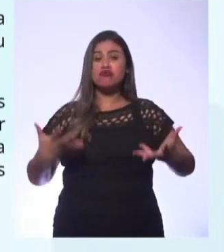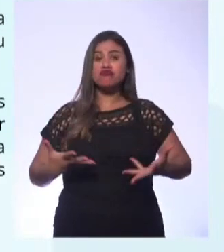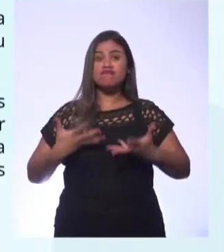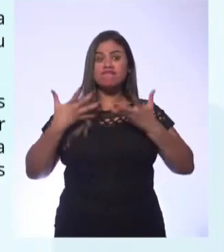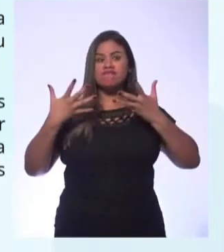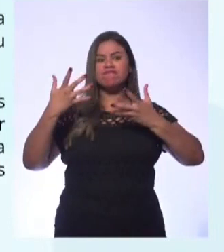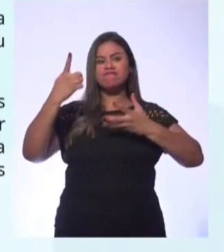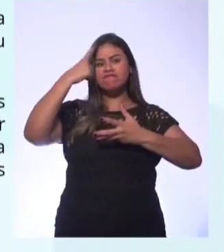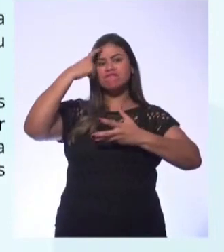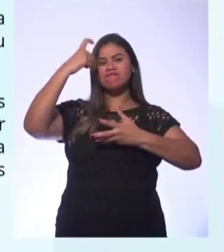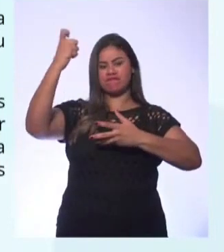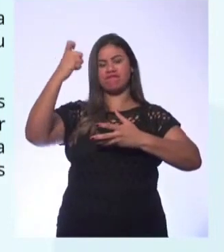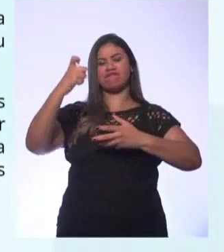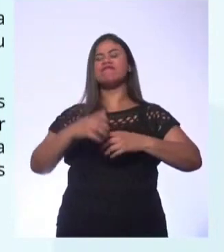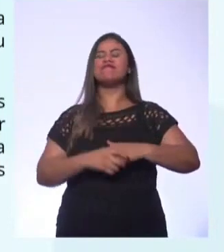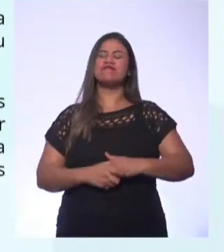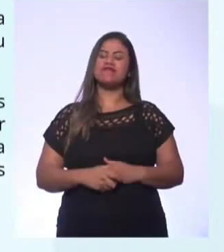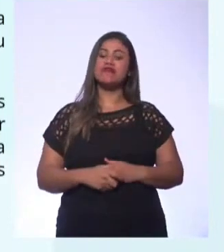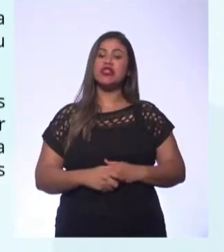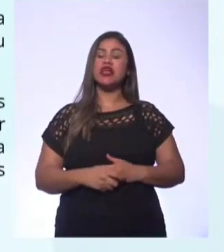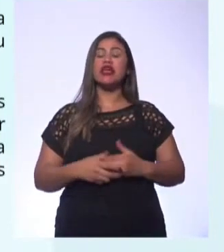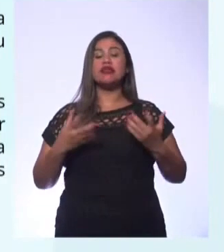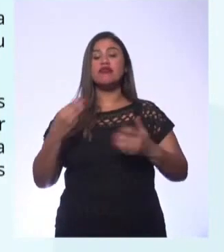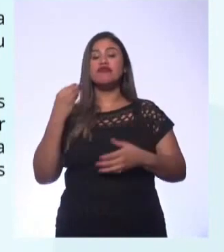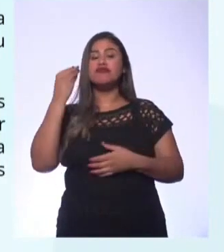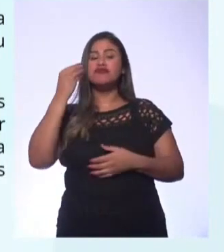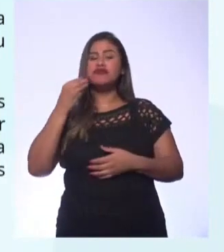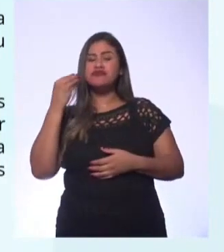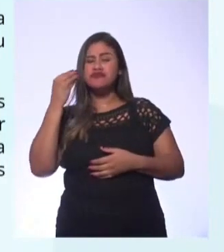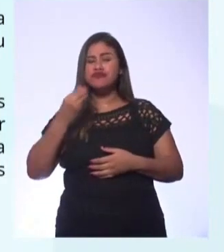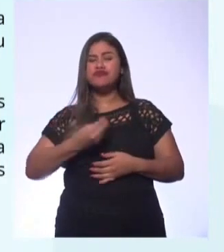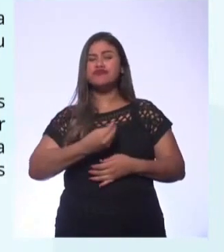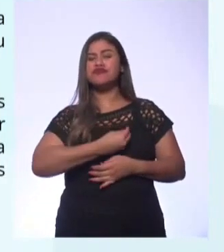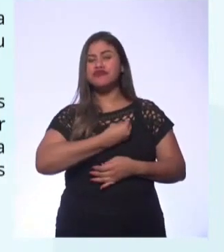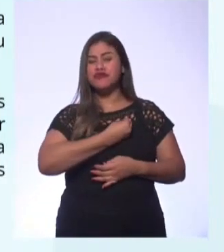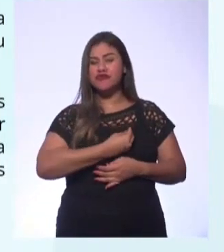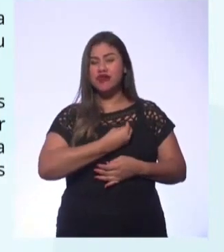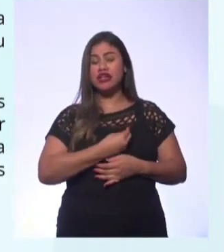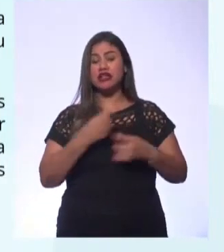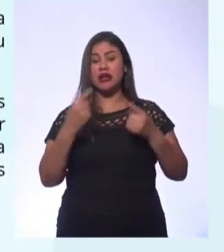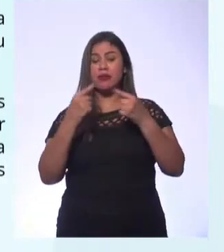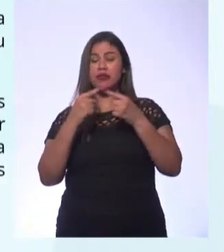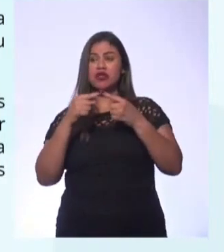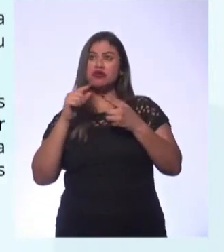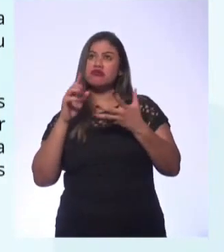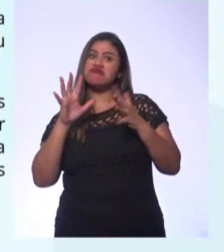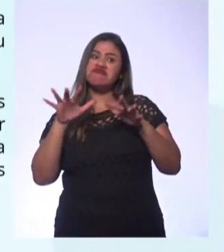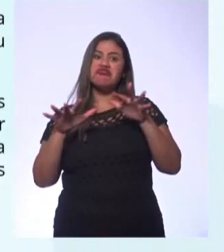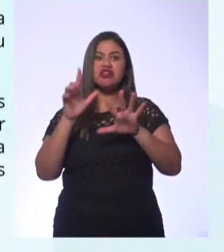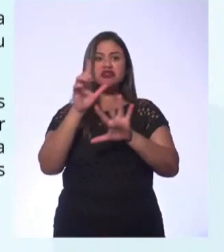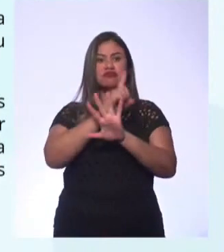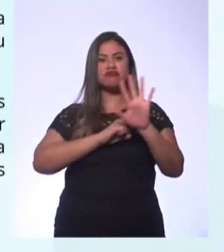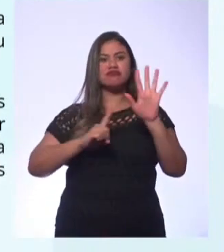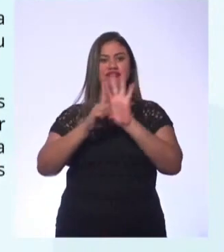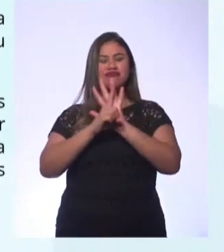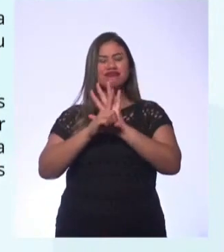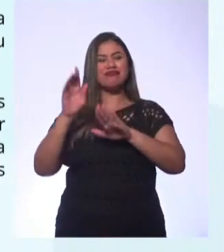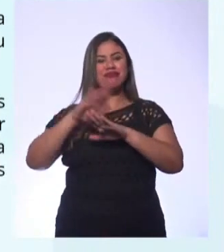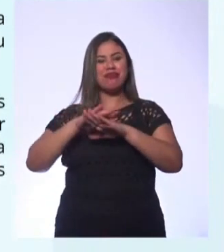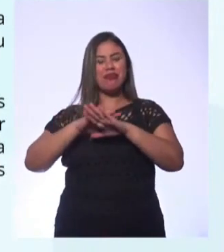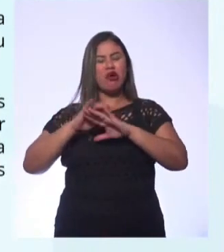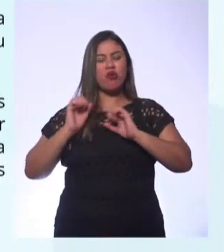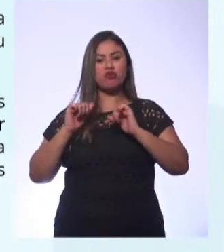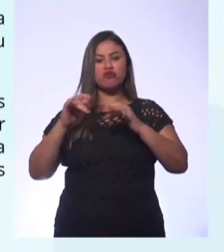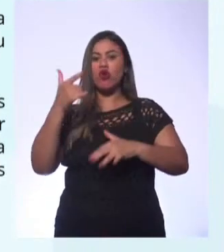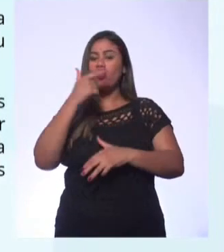tá? Então, nessas vivências, muitas vezes a gente se torna protagonista de uma ação, né? E a gente pode utilizar essa vivência